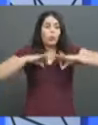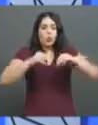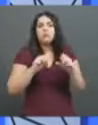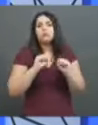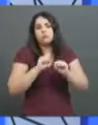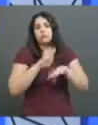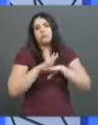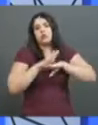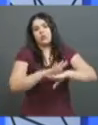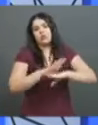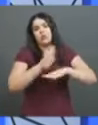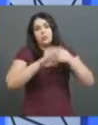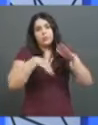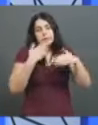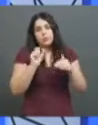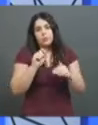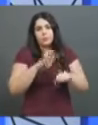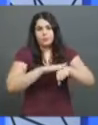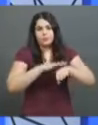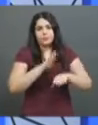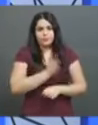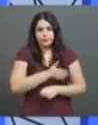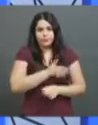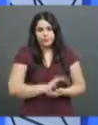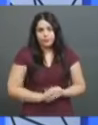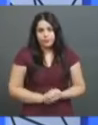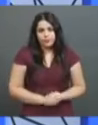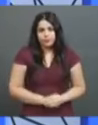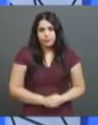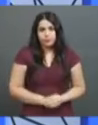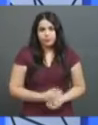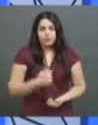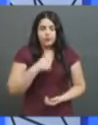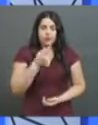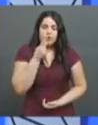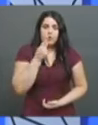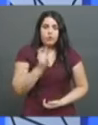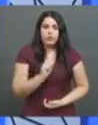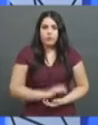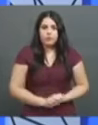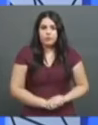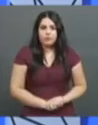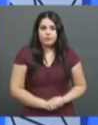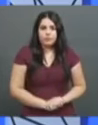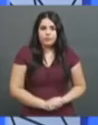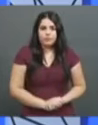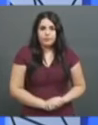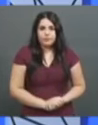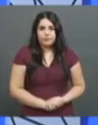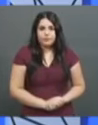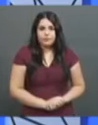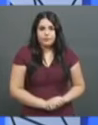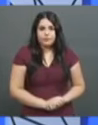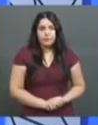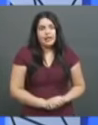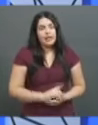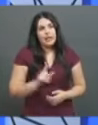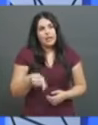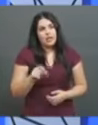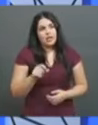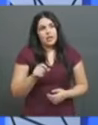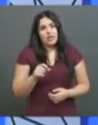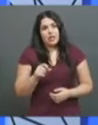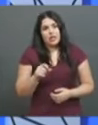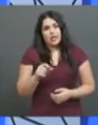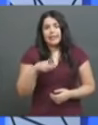risco para o desenvolvimento de doença cardiovascular. Eu digo em que pese ter